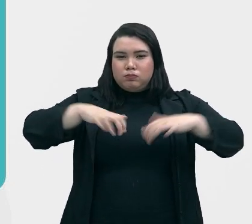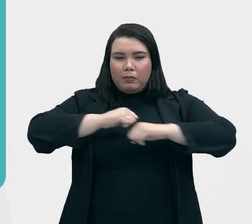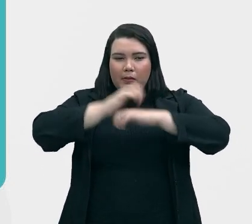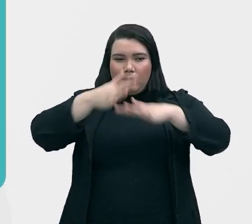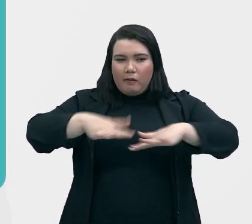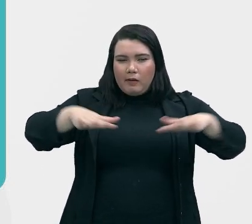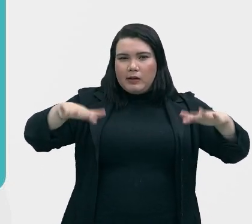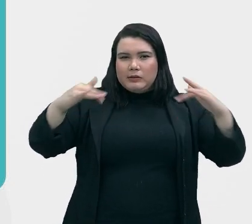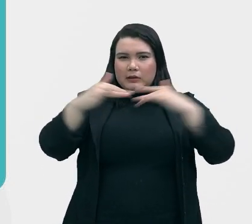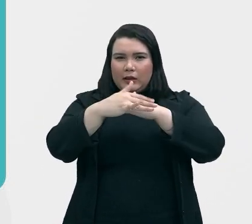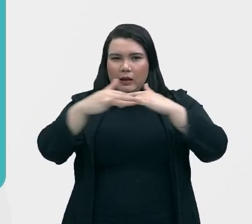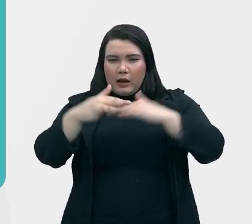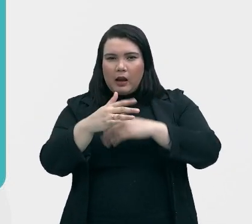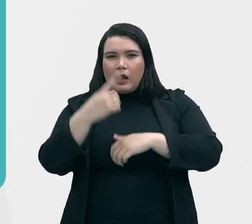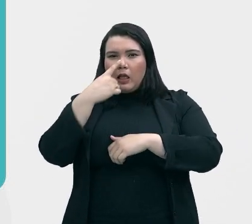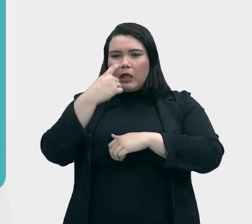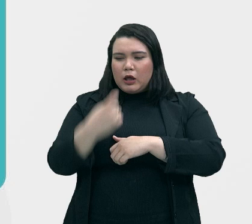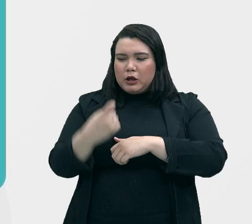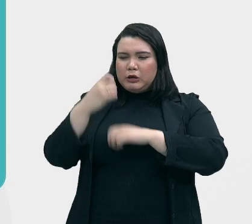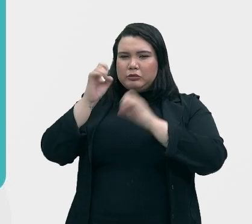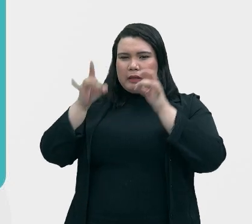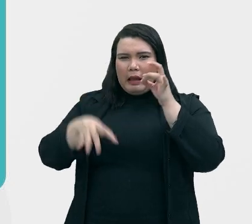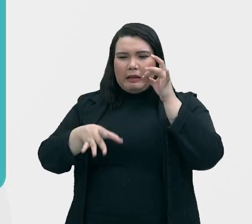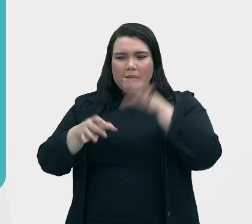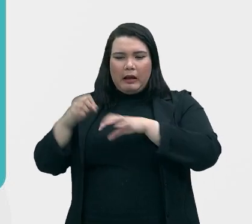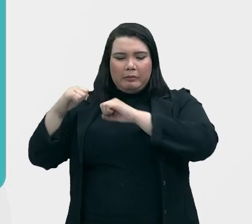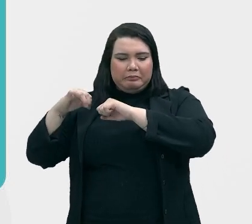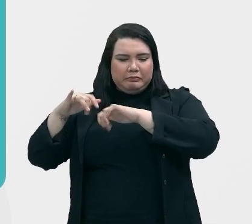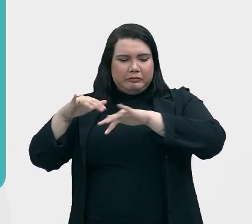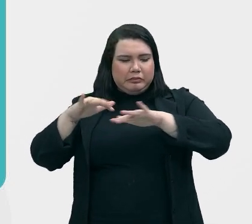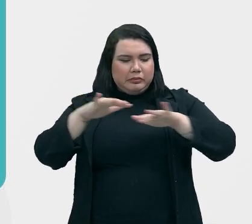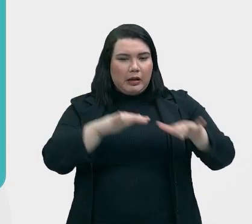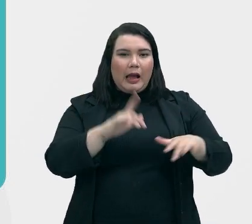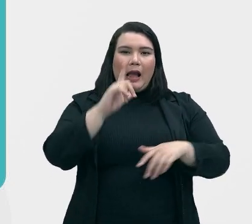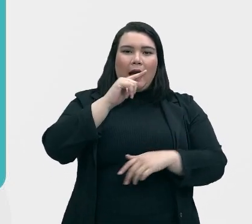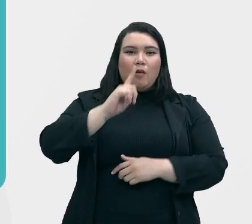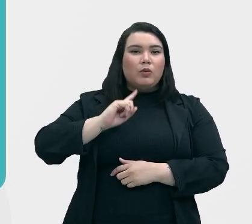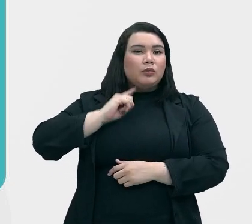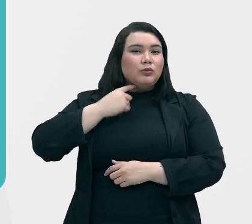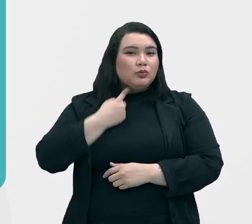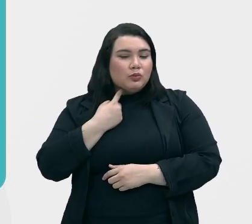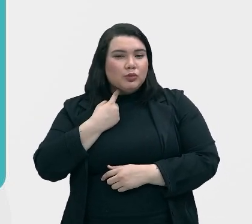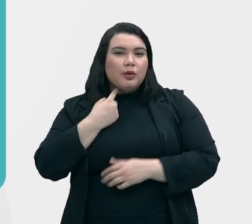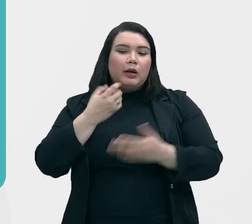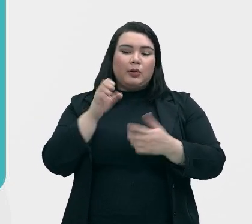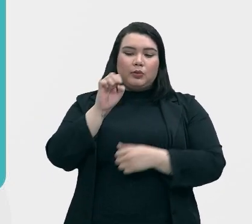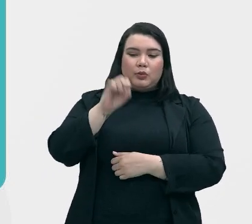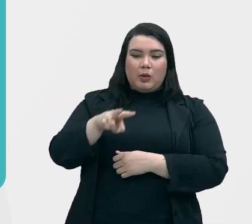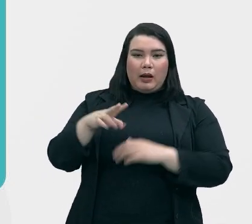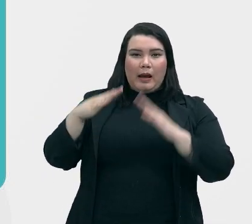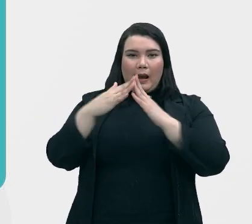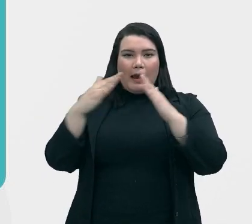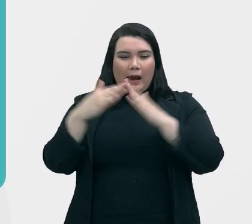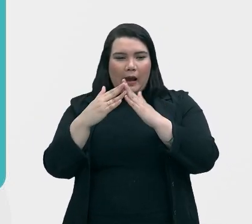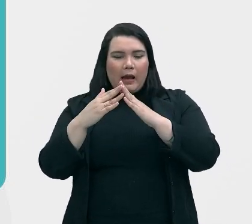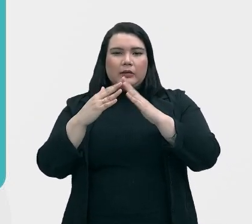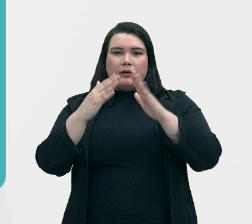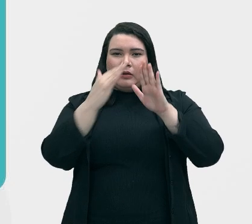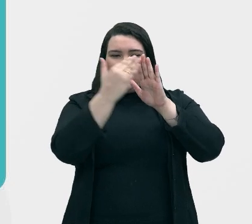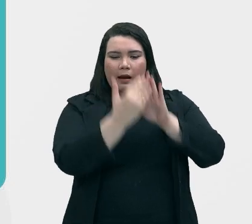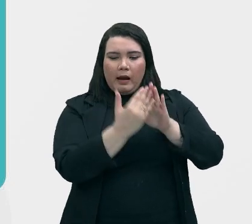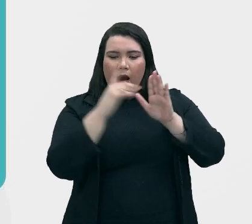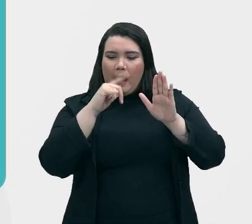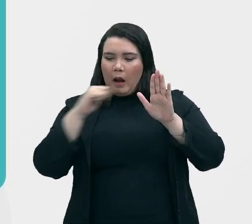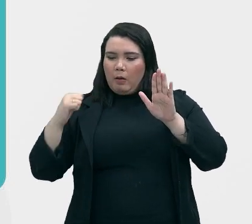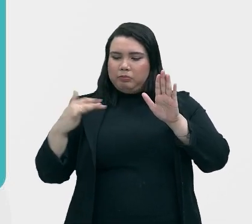foi alagada, o lixo percorrendo ali, nós vamos ter água contaminada, água contaminada entrando na casa das pessoas, né?